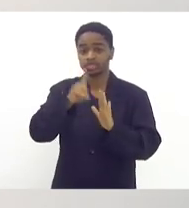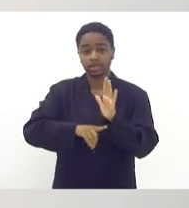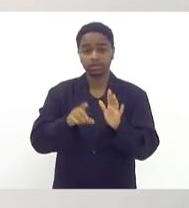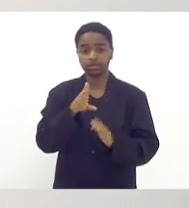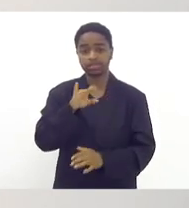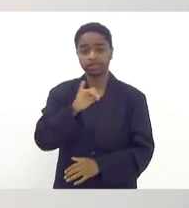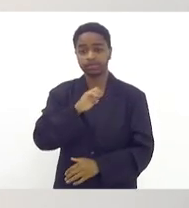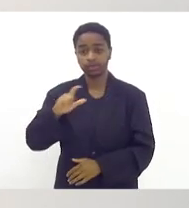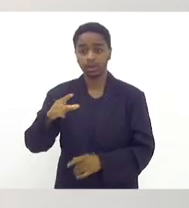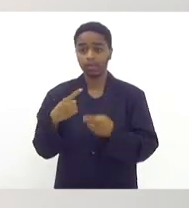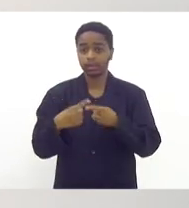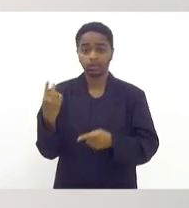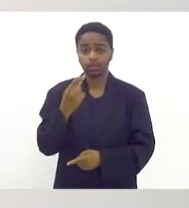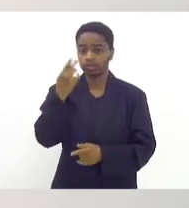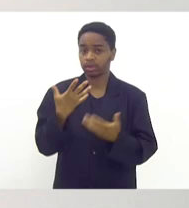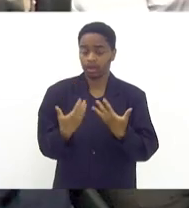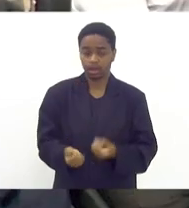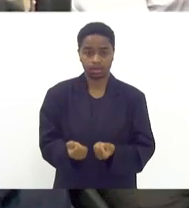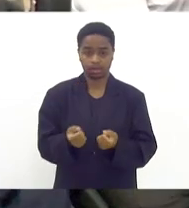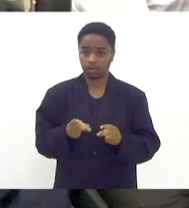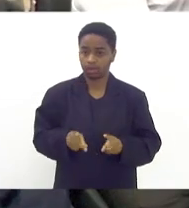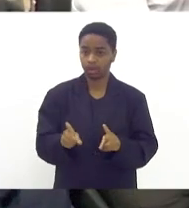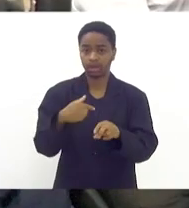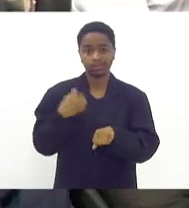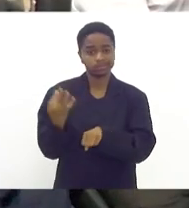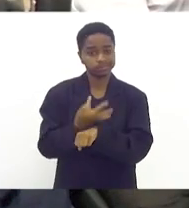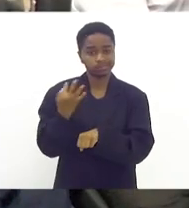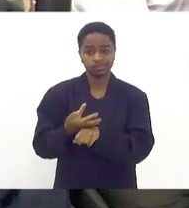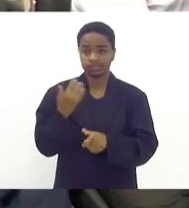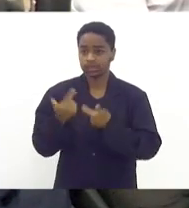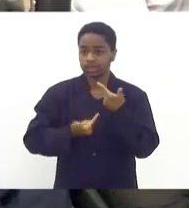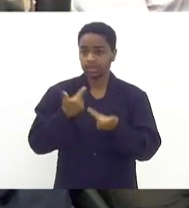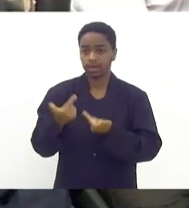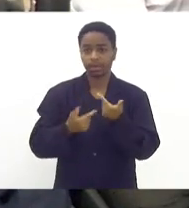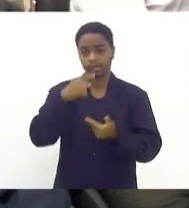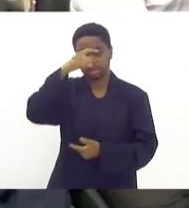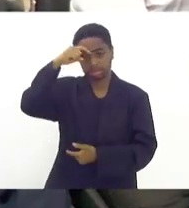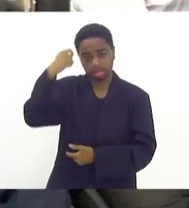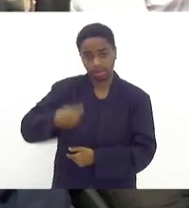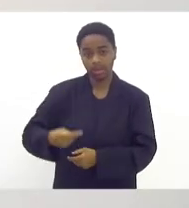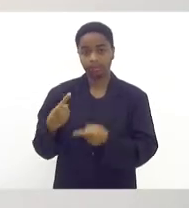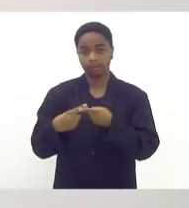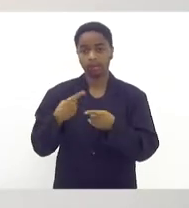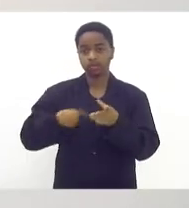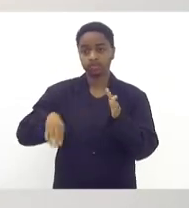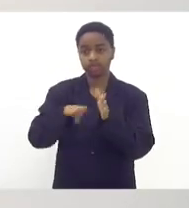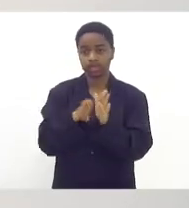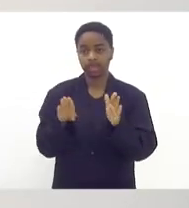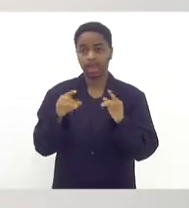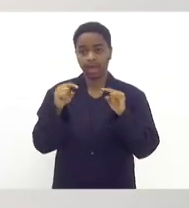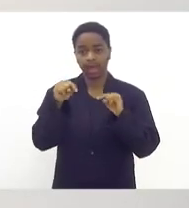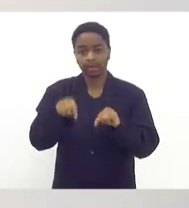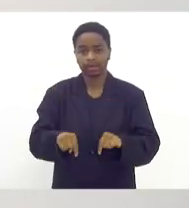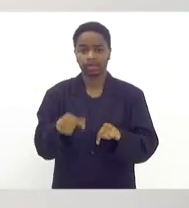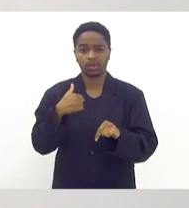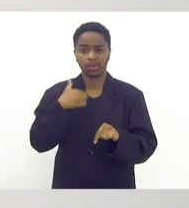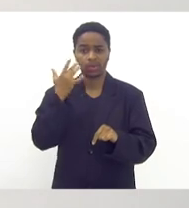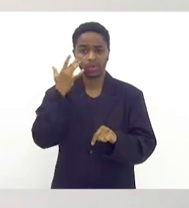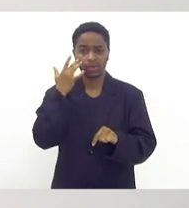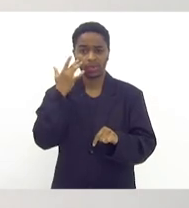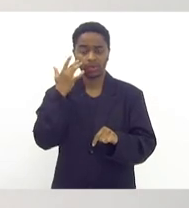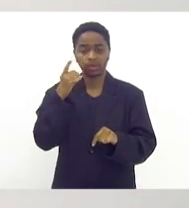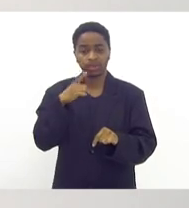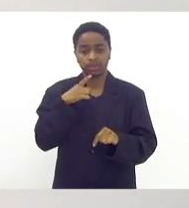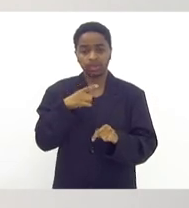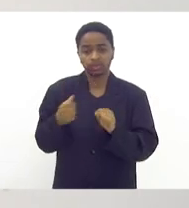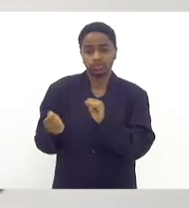porque não tem mais como eu não aguento mais trabalhar eu cheguei aqui eu acho que não sei mas assim eu vim com duas